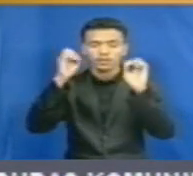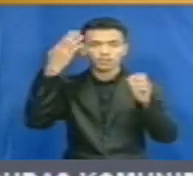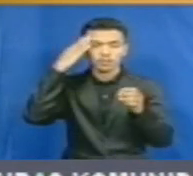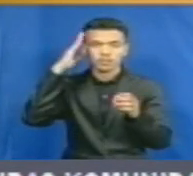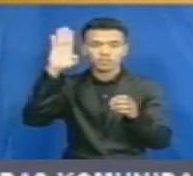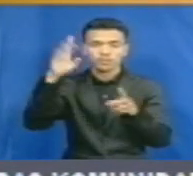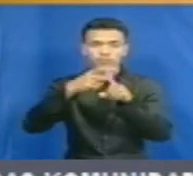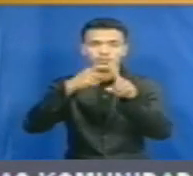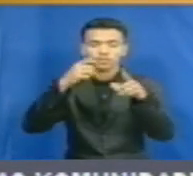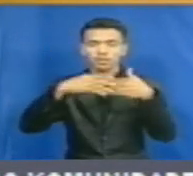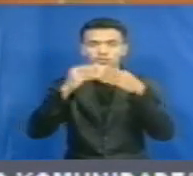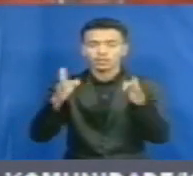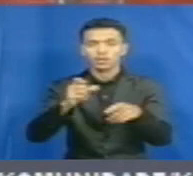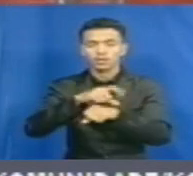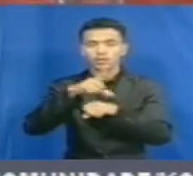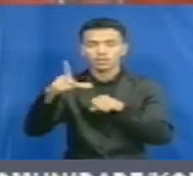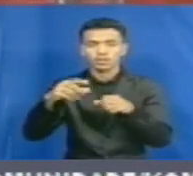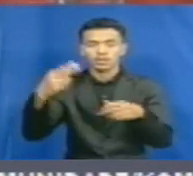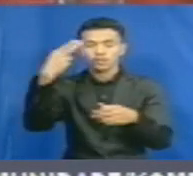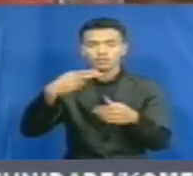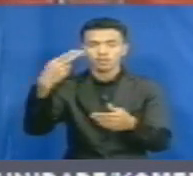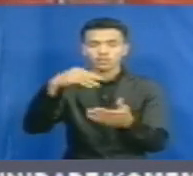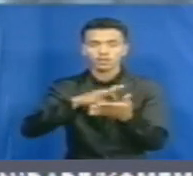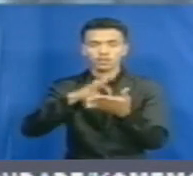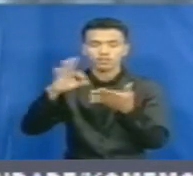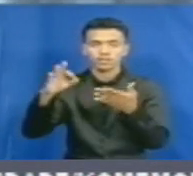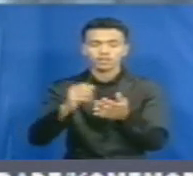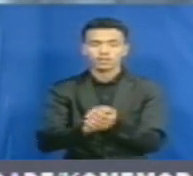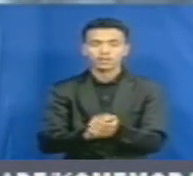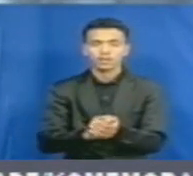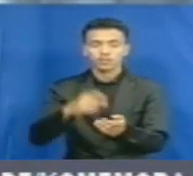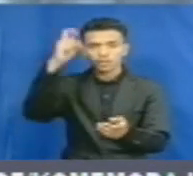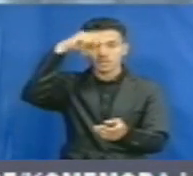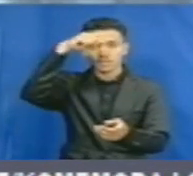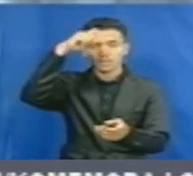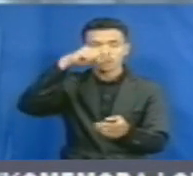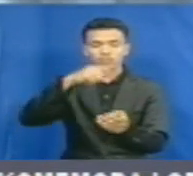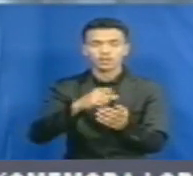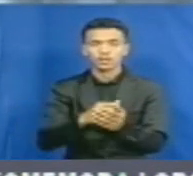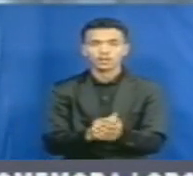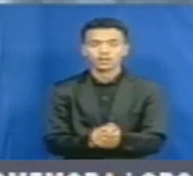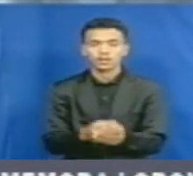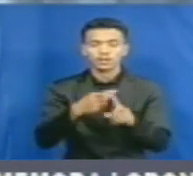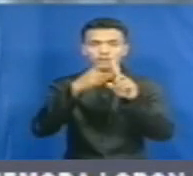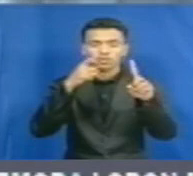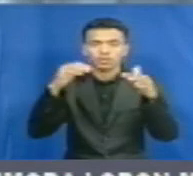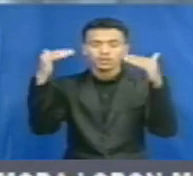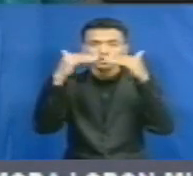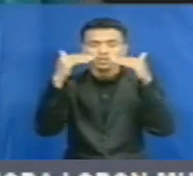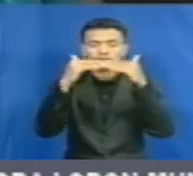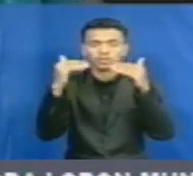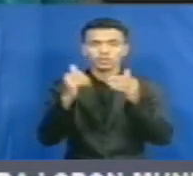autoridade local. Ia quinta-feira ne é unisma ativista pro RDTL. Li russi